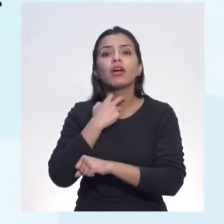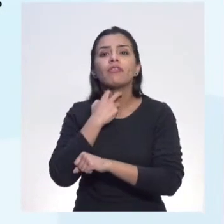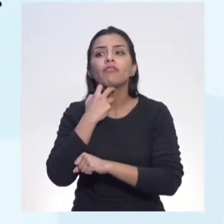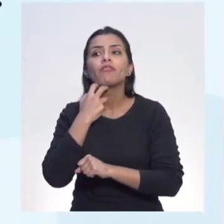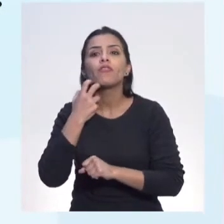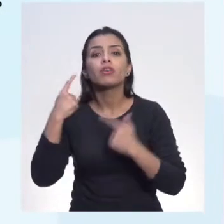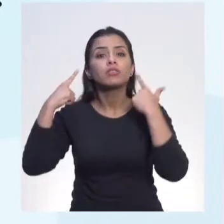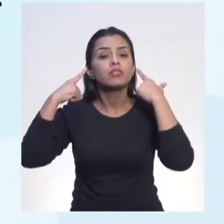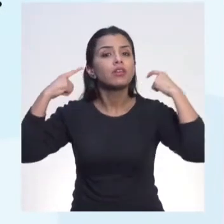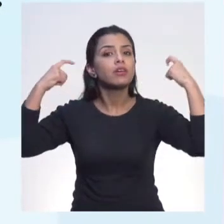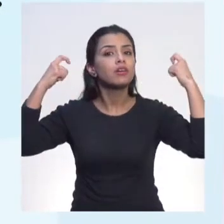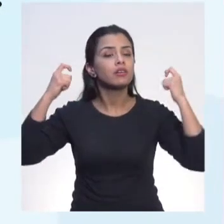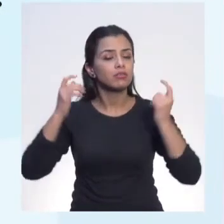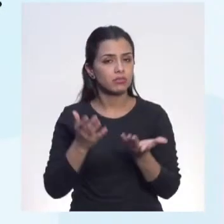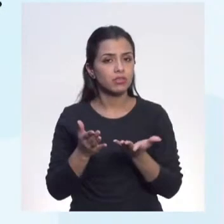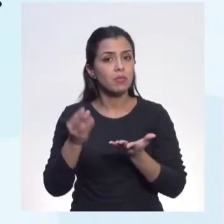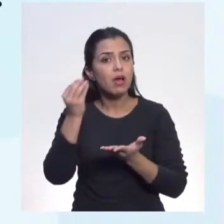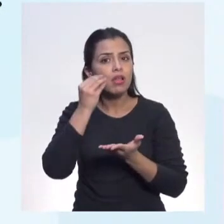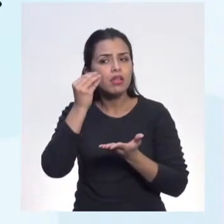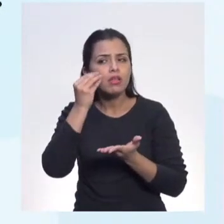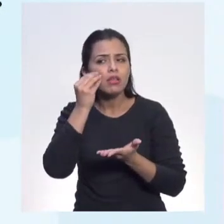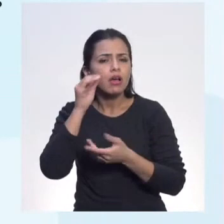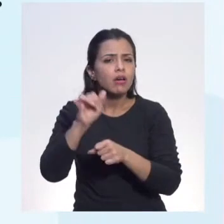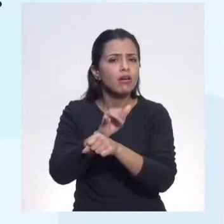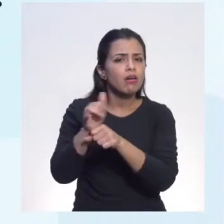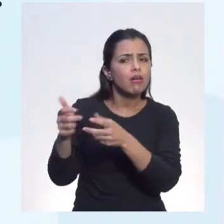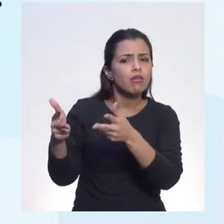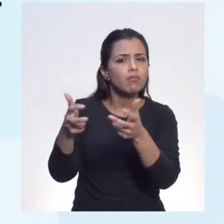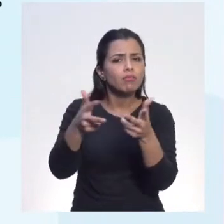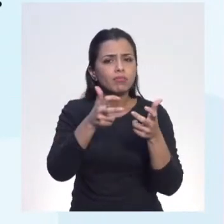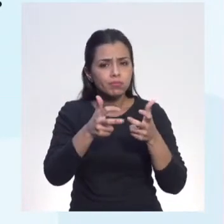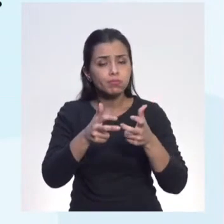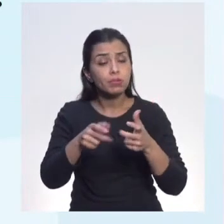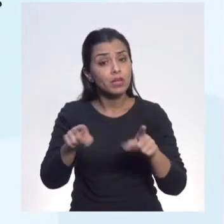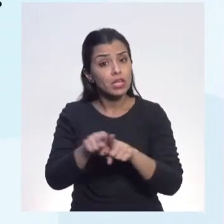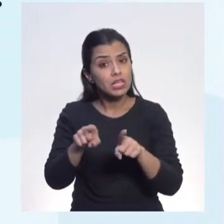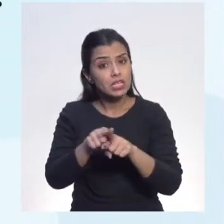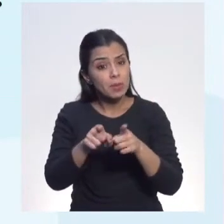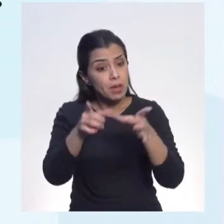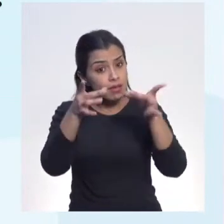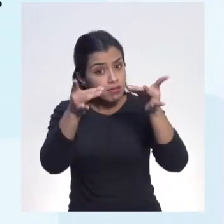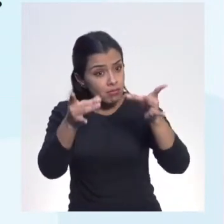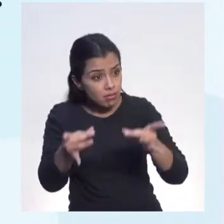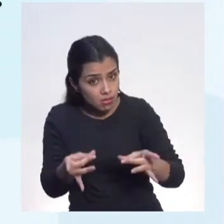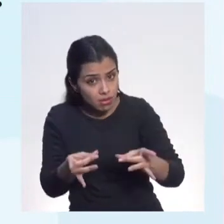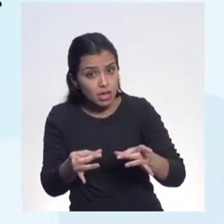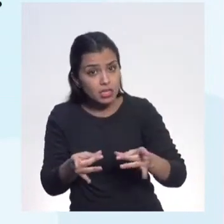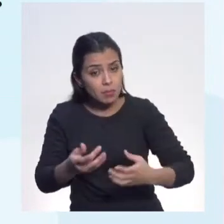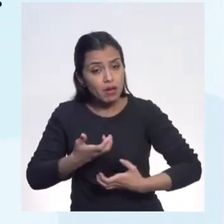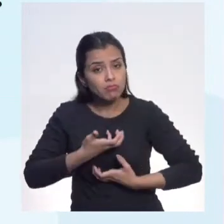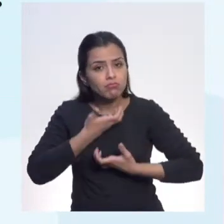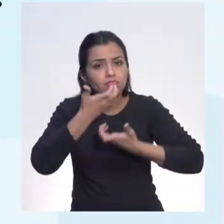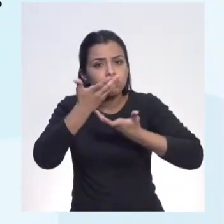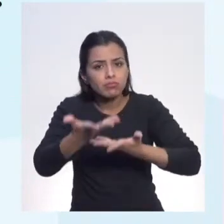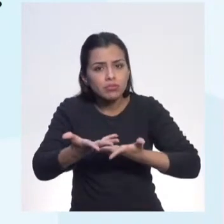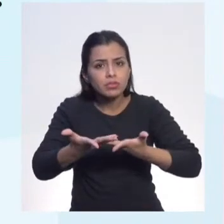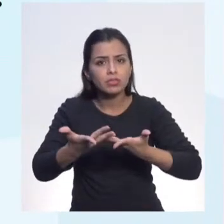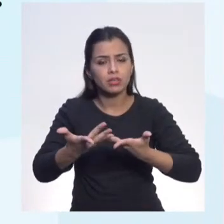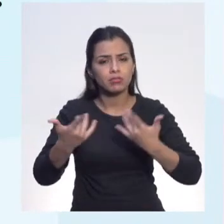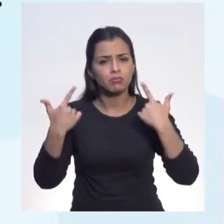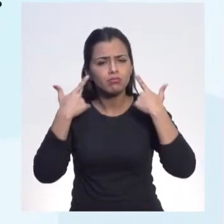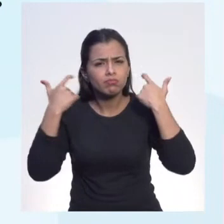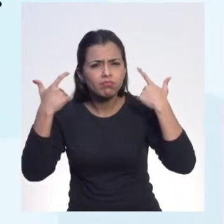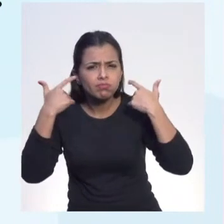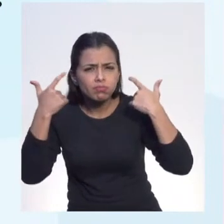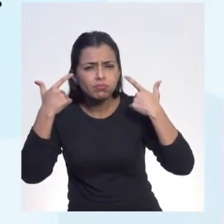Ele amplia as possibilidades vocais do intérprete e transmite preciosas técnicas em relação à execução do canto. A projeção, a dicção, o